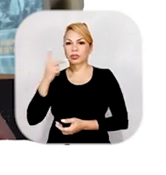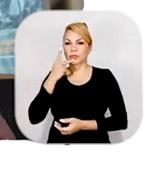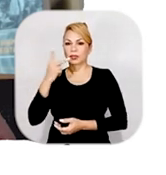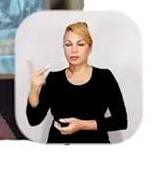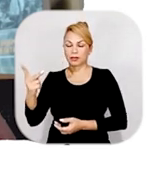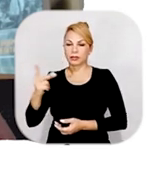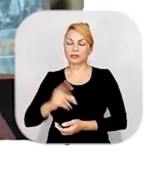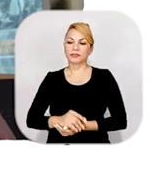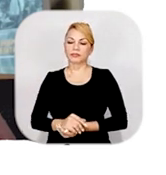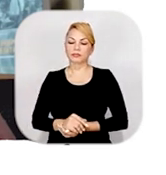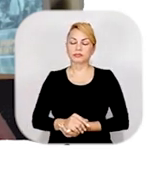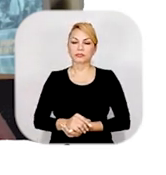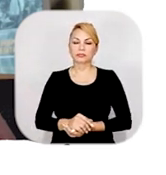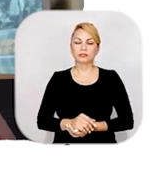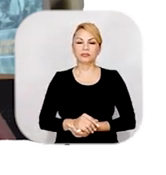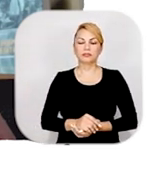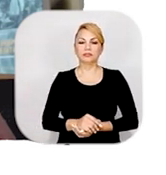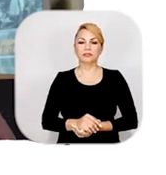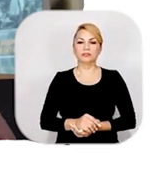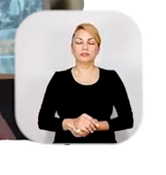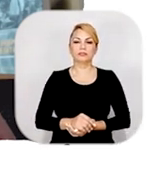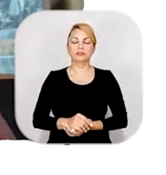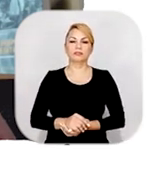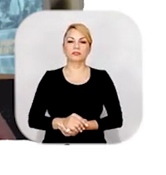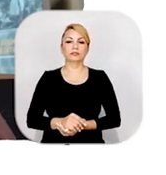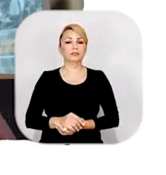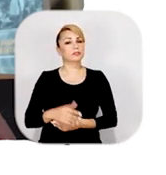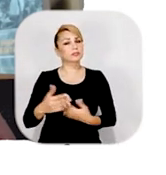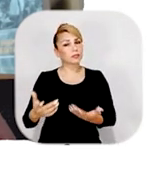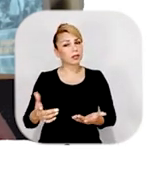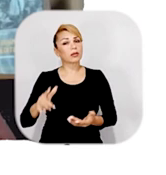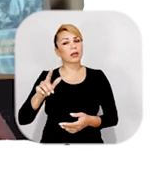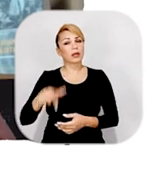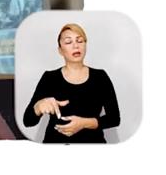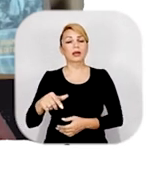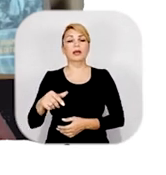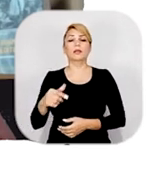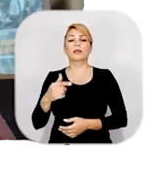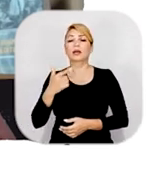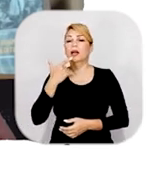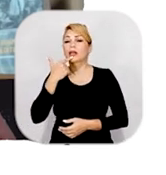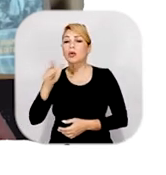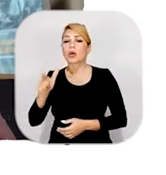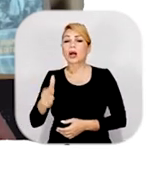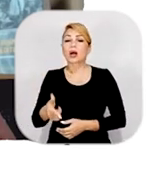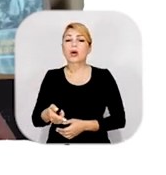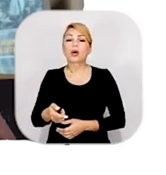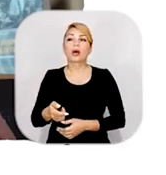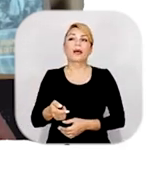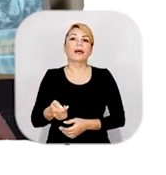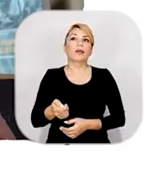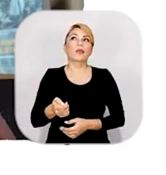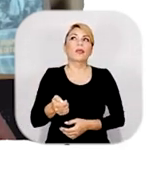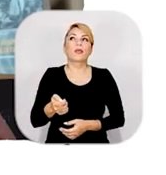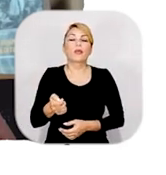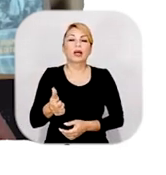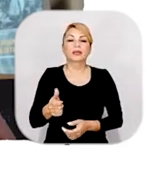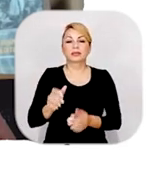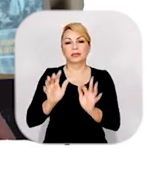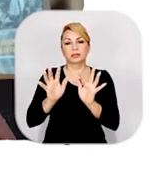por 300, 400 quilômetros, né? É uma língua quase desaparecida, né? E não mais